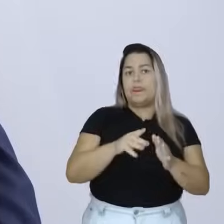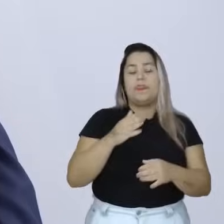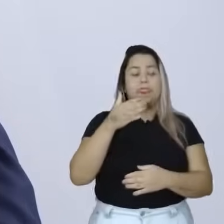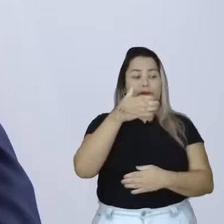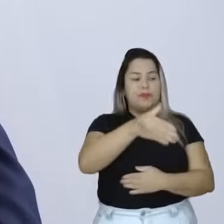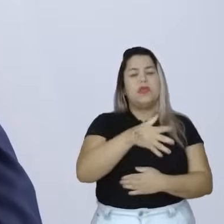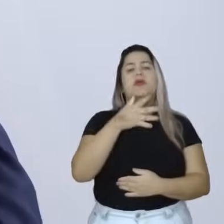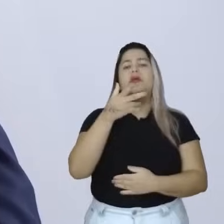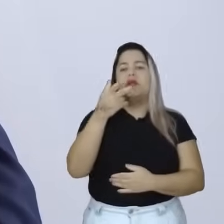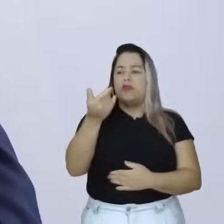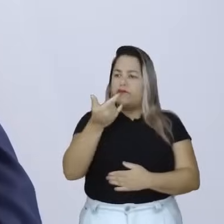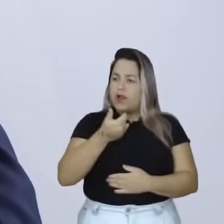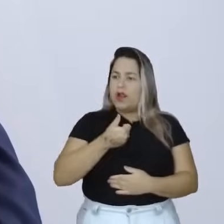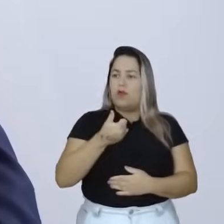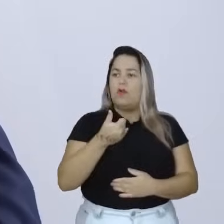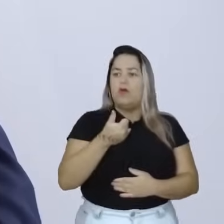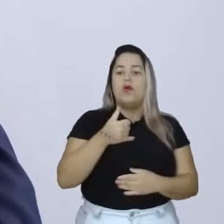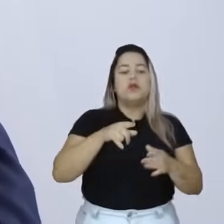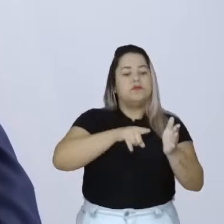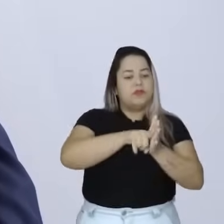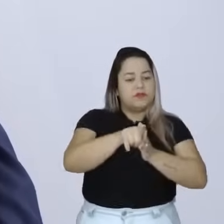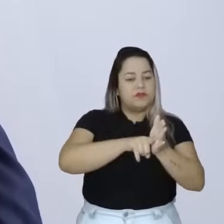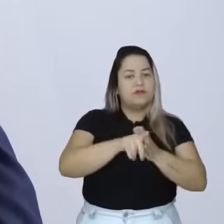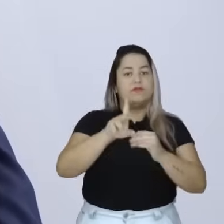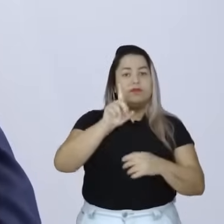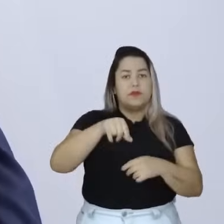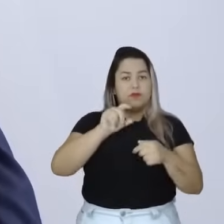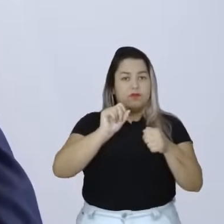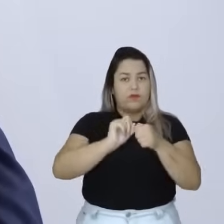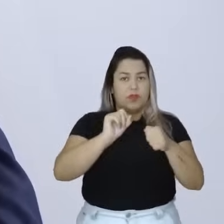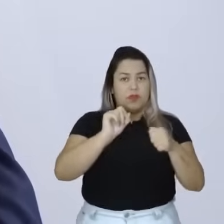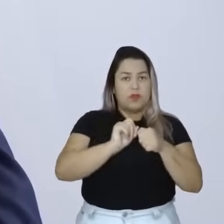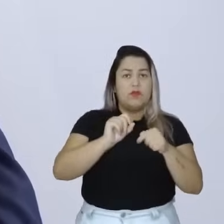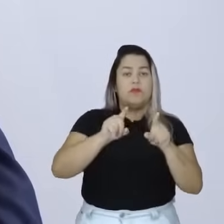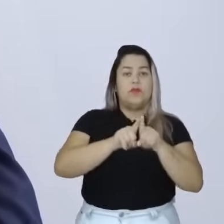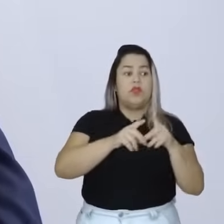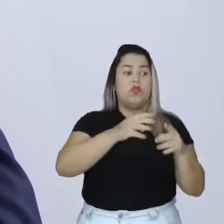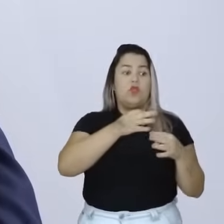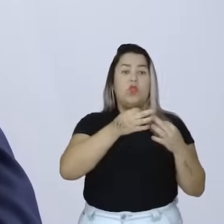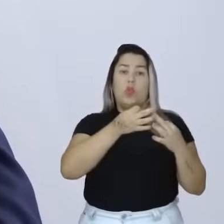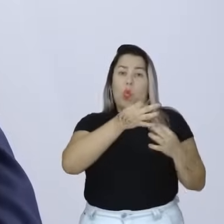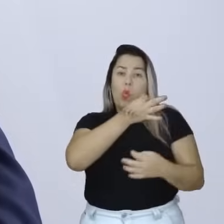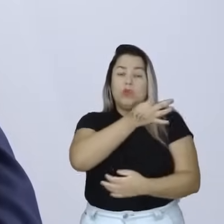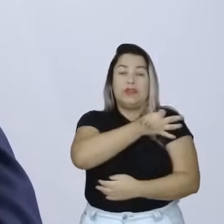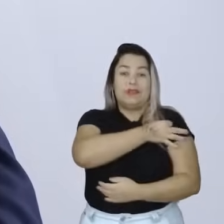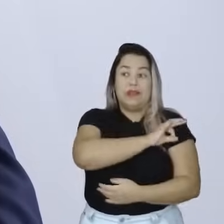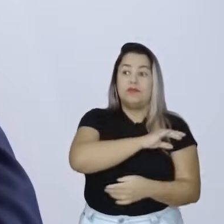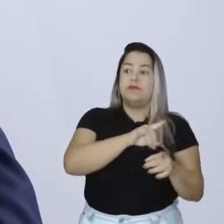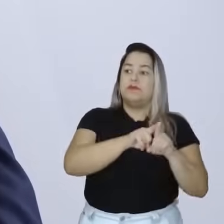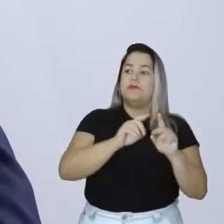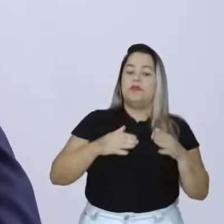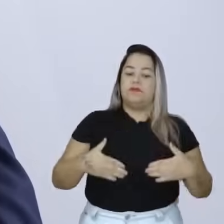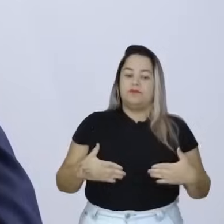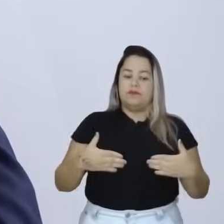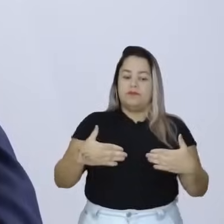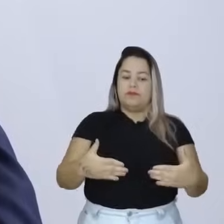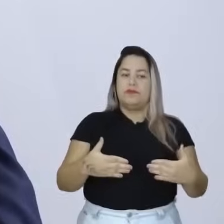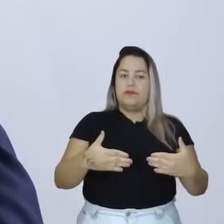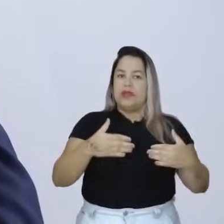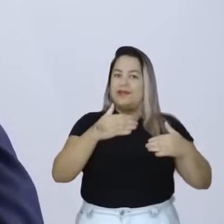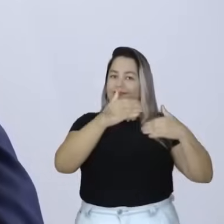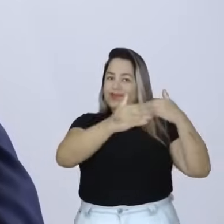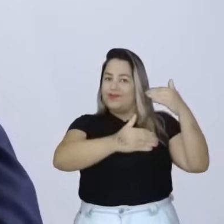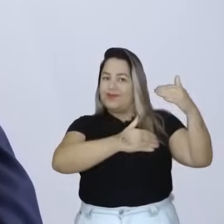participativo. Ele disse: eu não quero que o planejamento seja feito apenas pelos técnicos do Ministério do